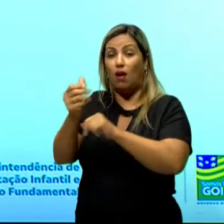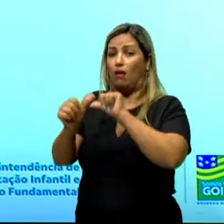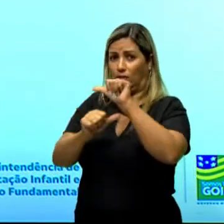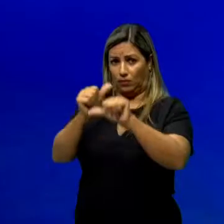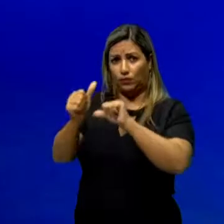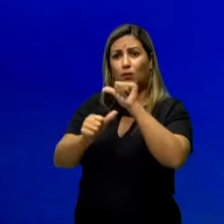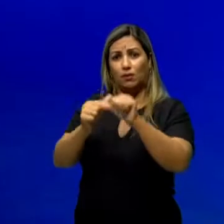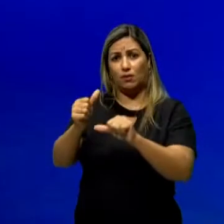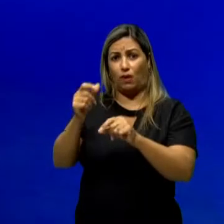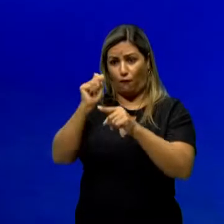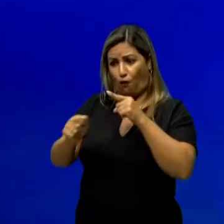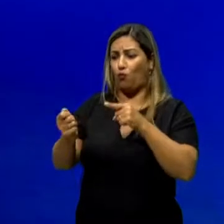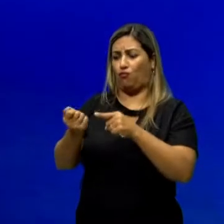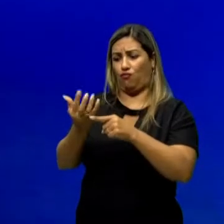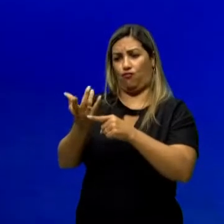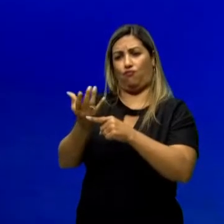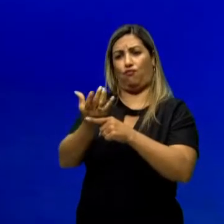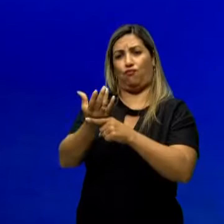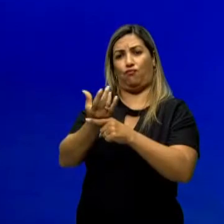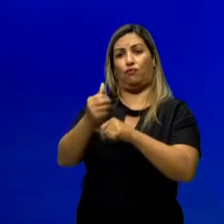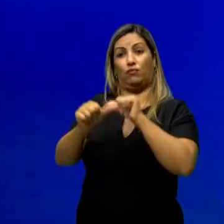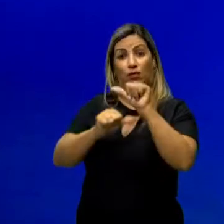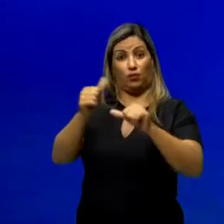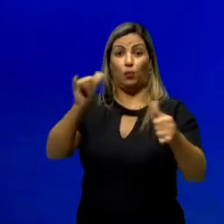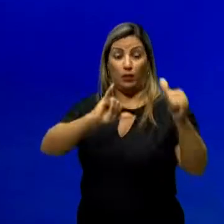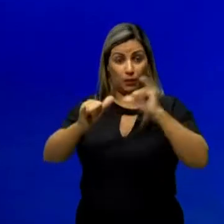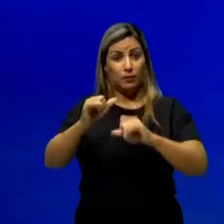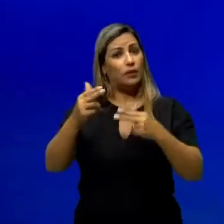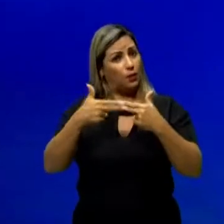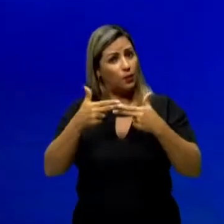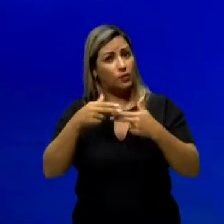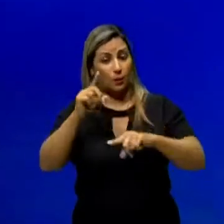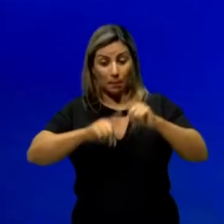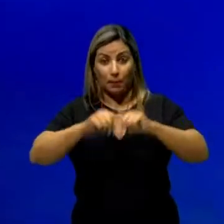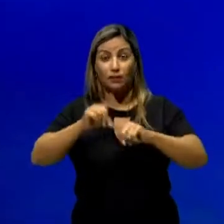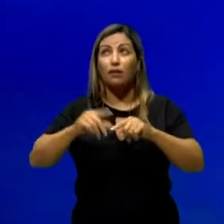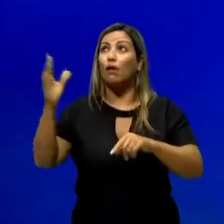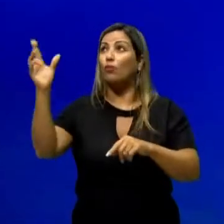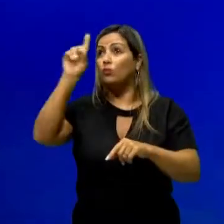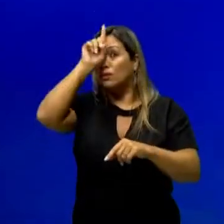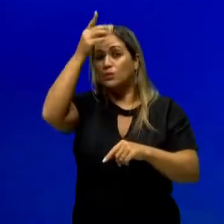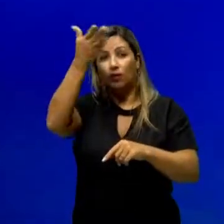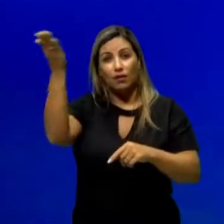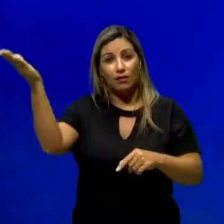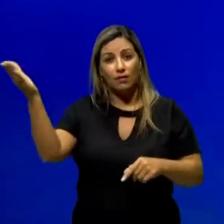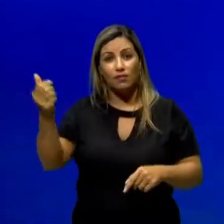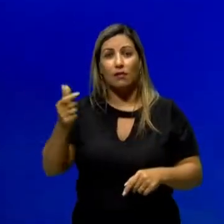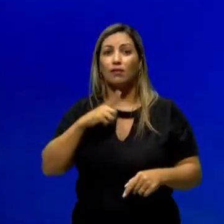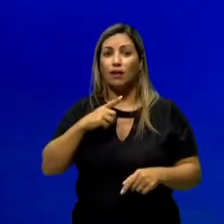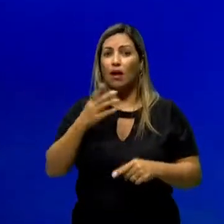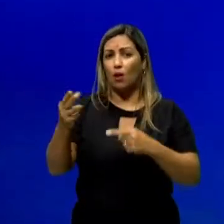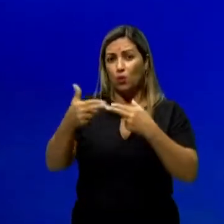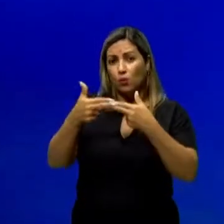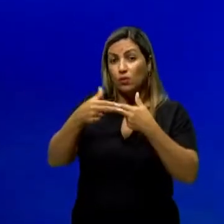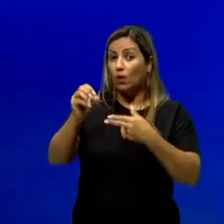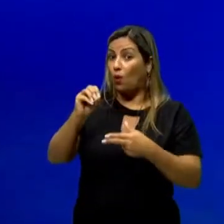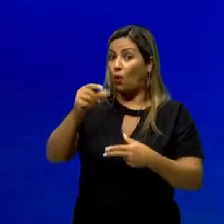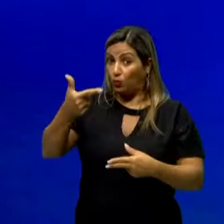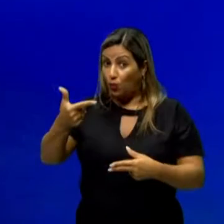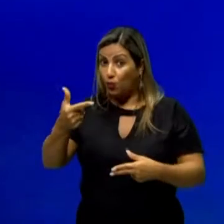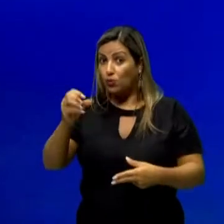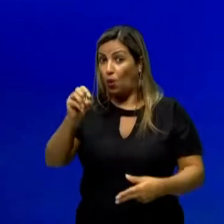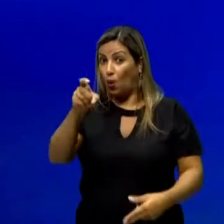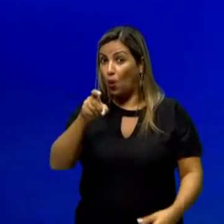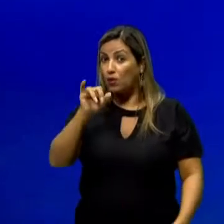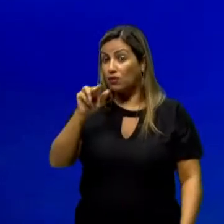química. Essa combustão está consumindo material do ambiente, ou seja, está consumindo oxigênio do